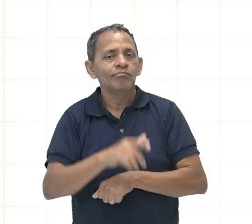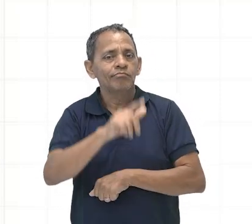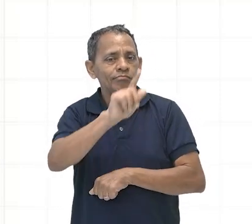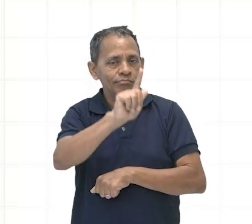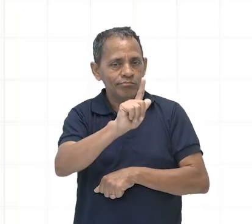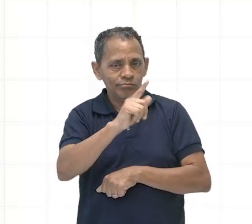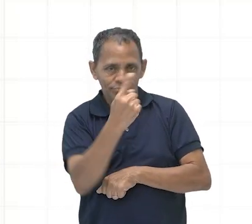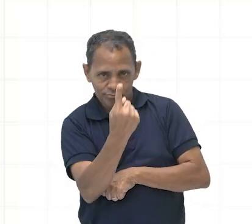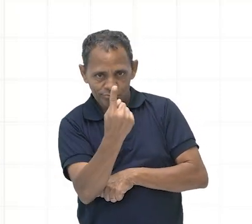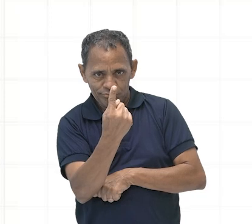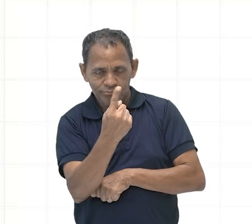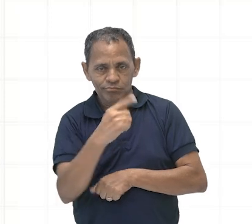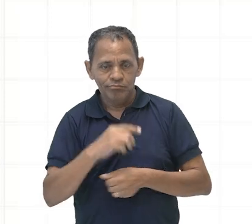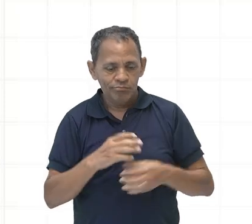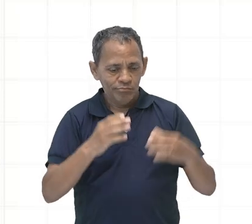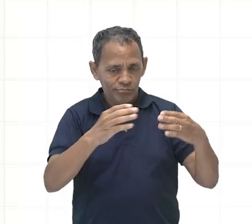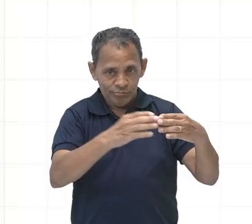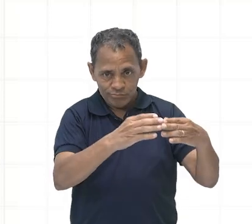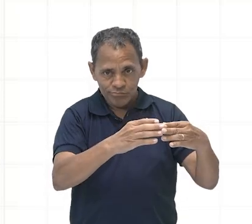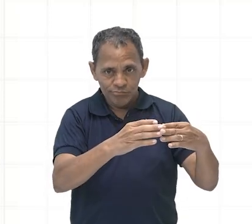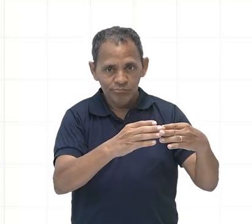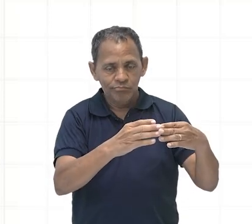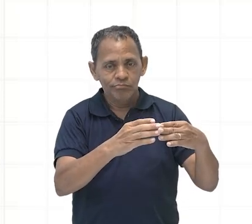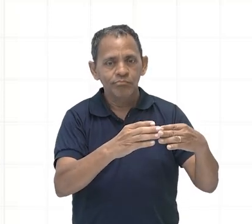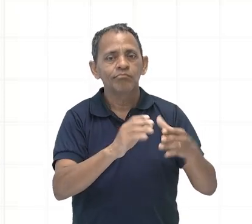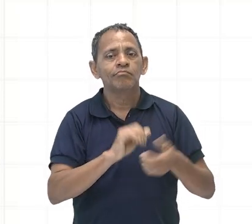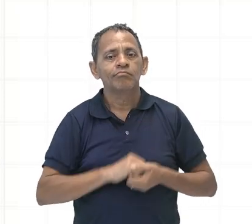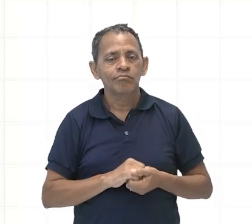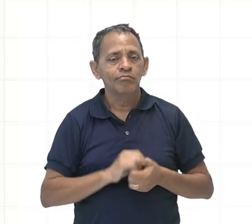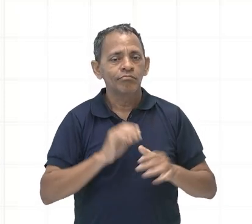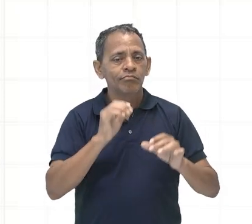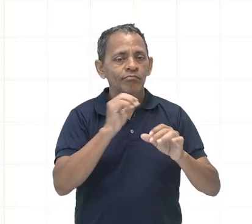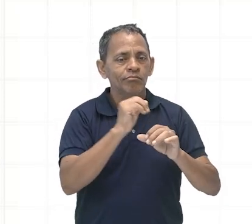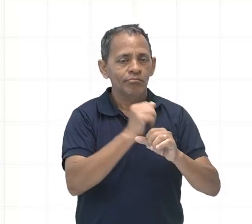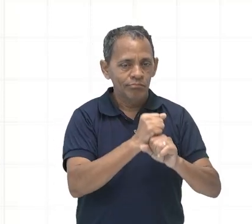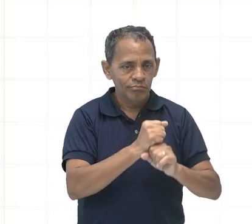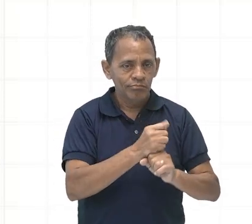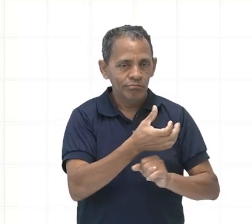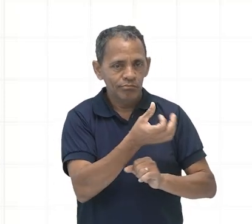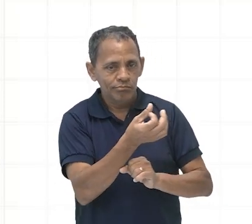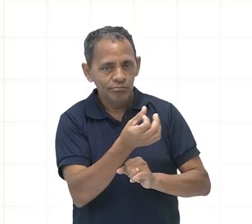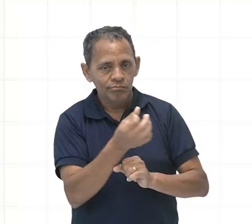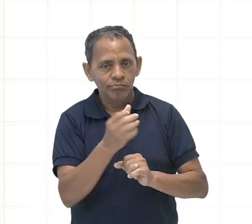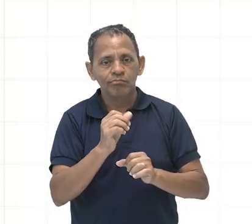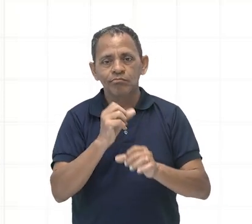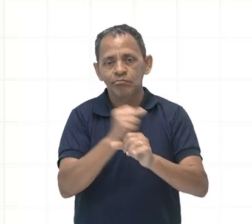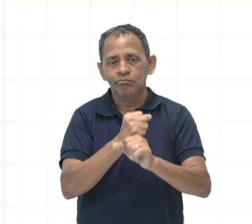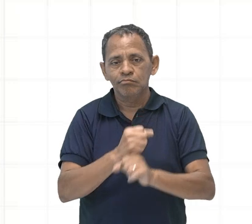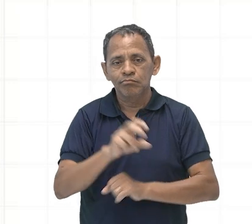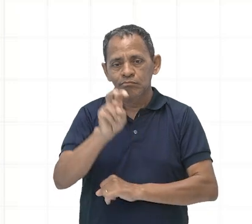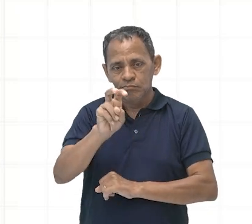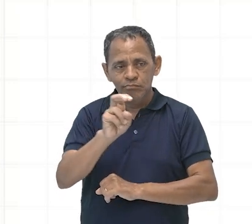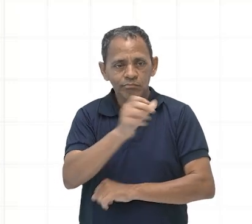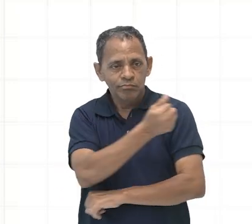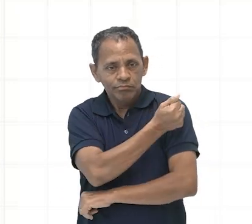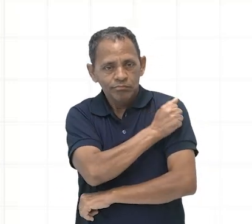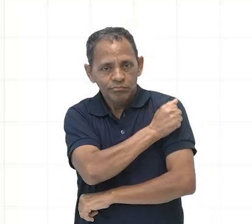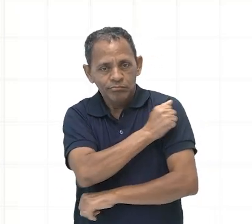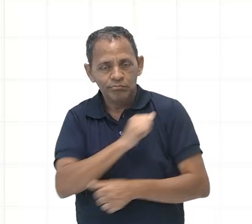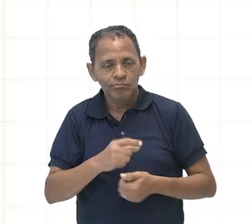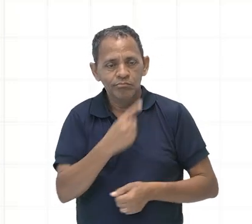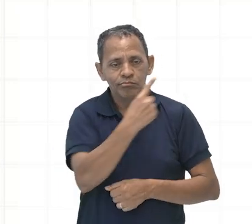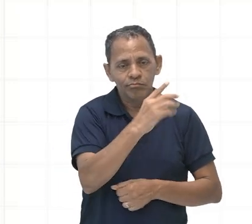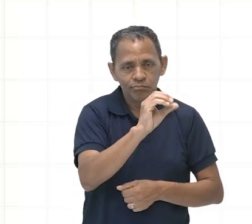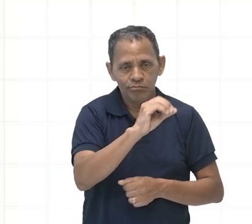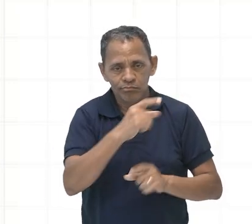Notas maiores ou igual que 6? 5. E aí eu faço a proporção, ó. 10 vezes x é igual a